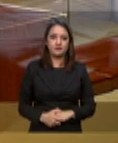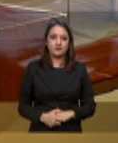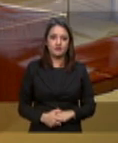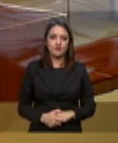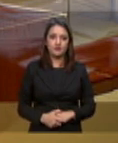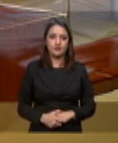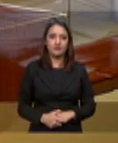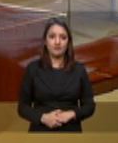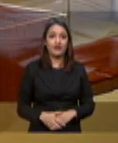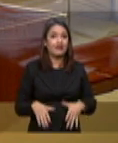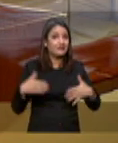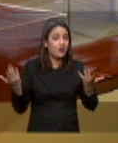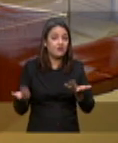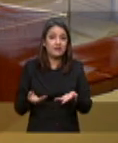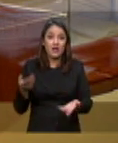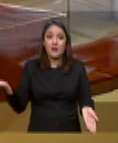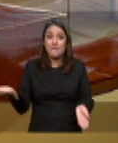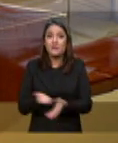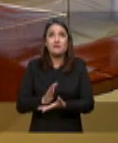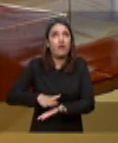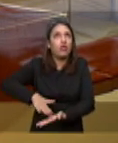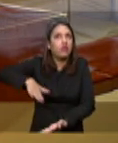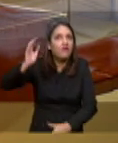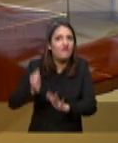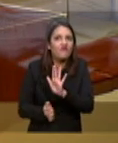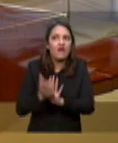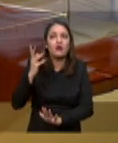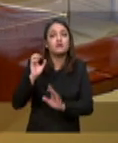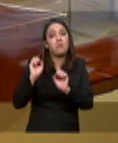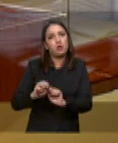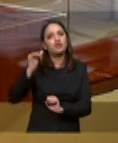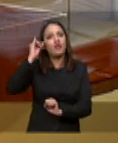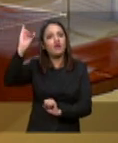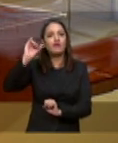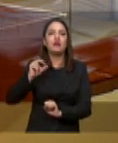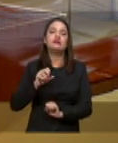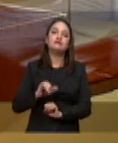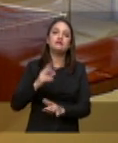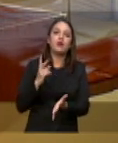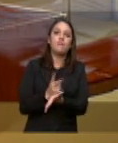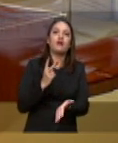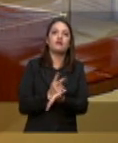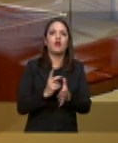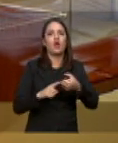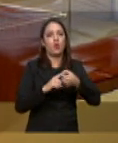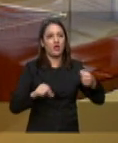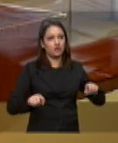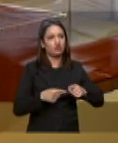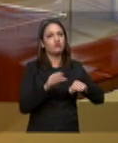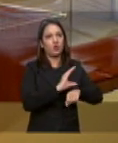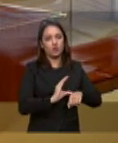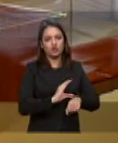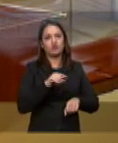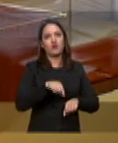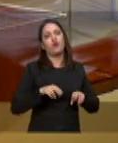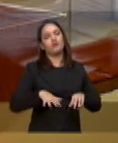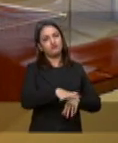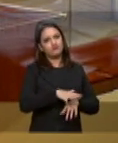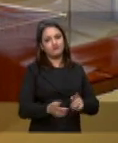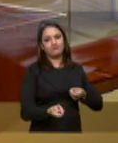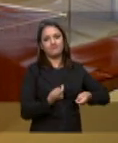Enfim, uma enxurrada de processos que podem ser evitados se mantida a constitucionalidade do dispositivo impugnado. E